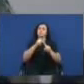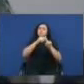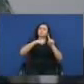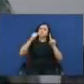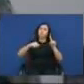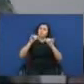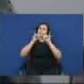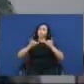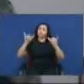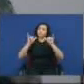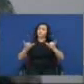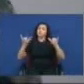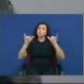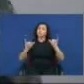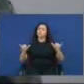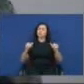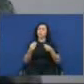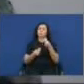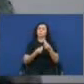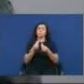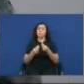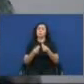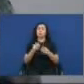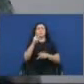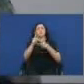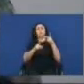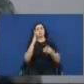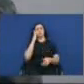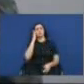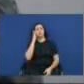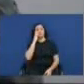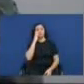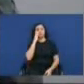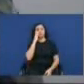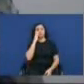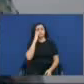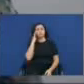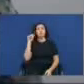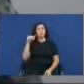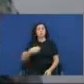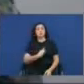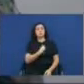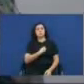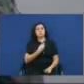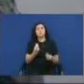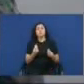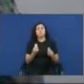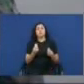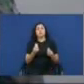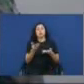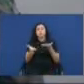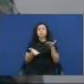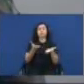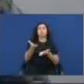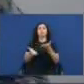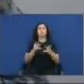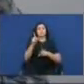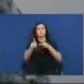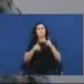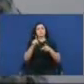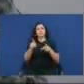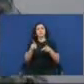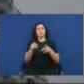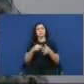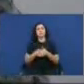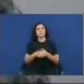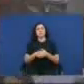uma divulgação do cronograma para a população. Nós estamos aqui a serviço da população. Então não